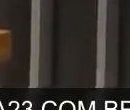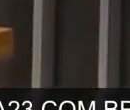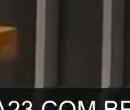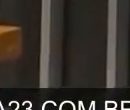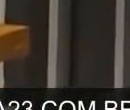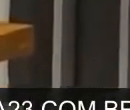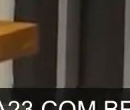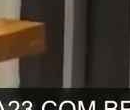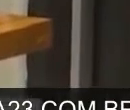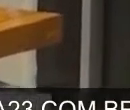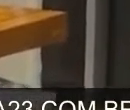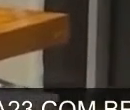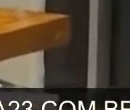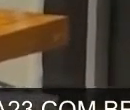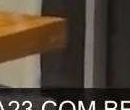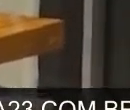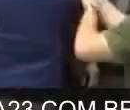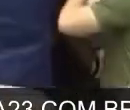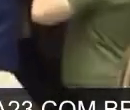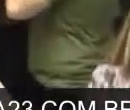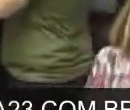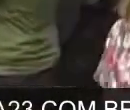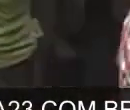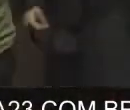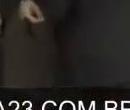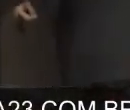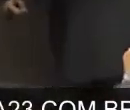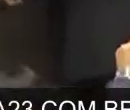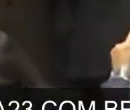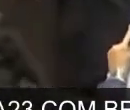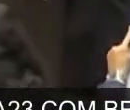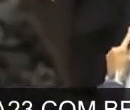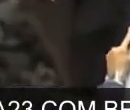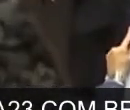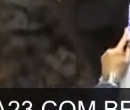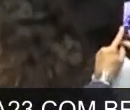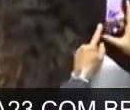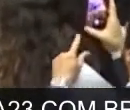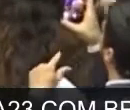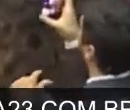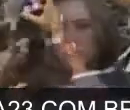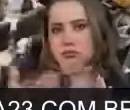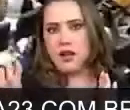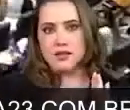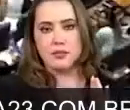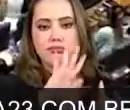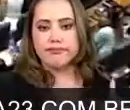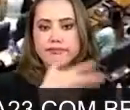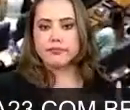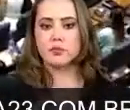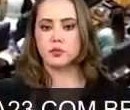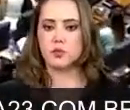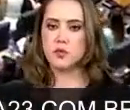cara que aconteceu ontem na Câmara dos Deputados. Vamos curtir e conferir aqui no JR23 para que você acompanhe. A espera por